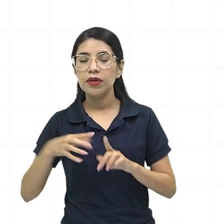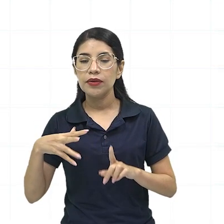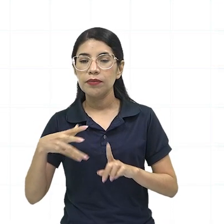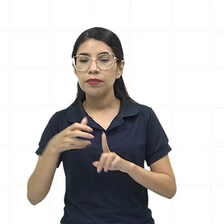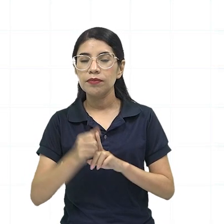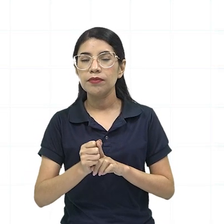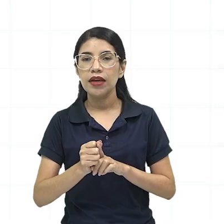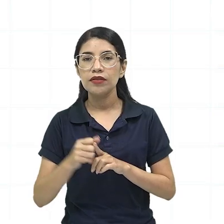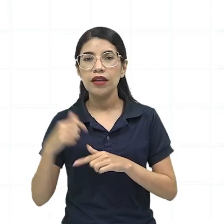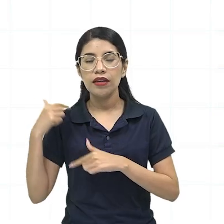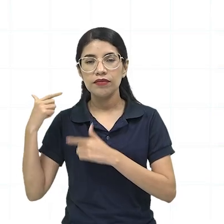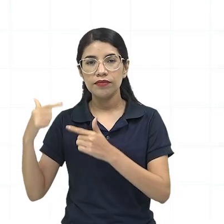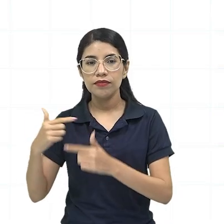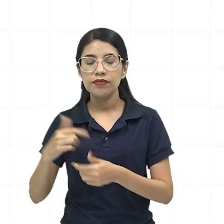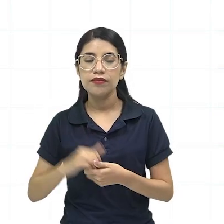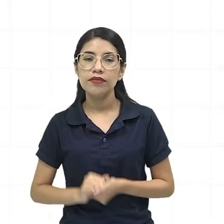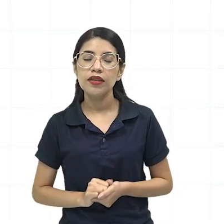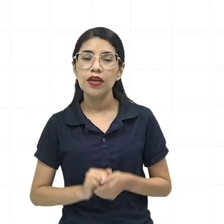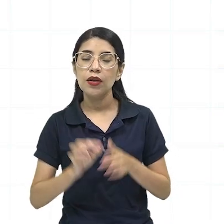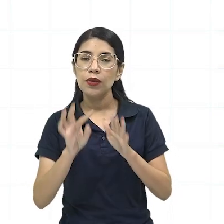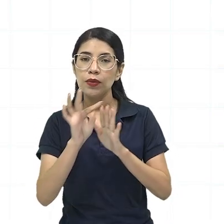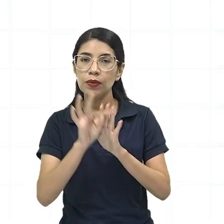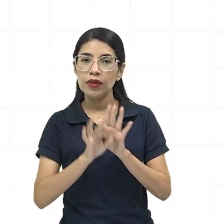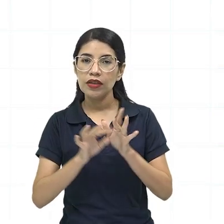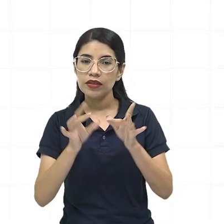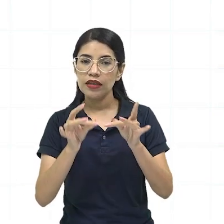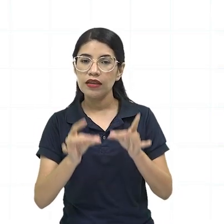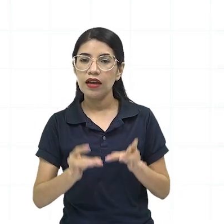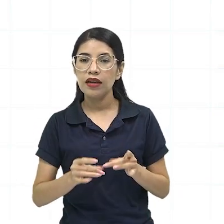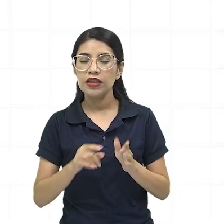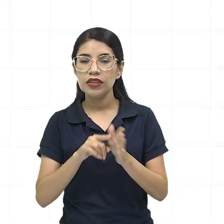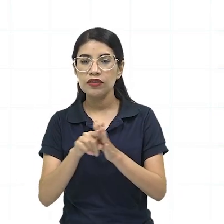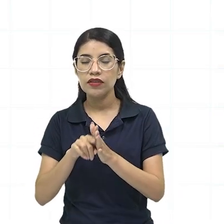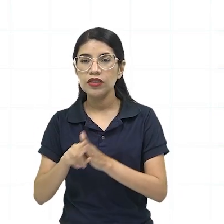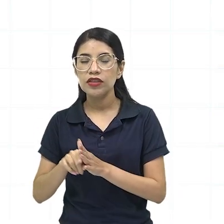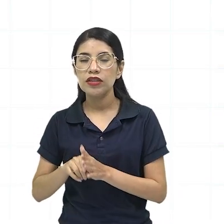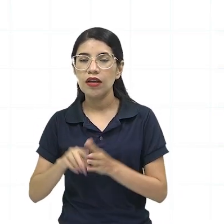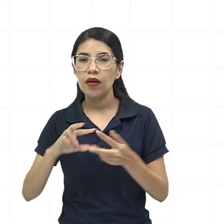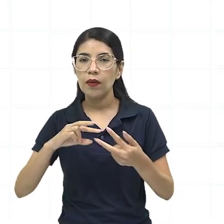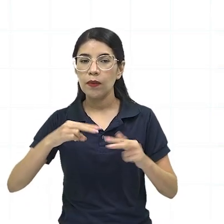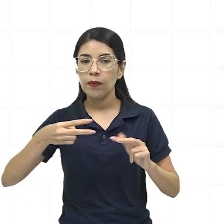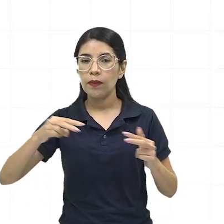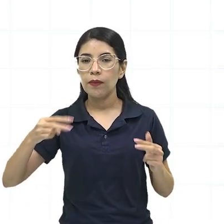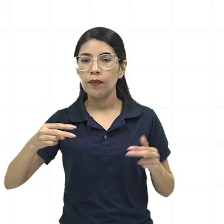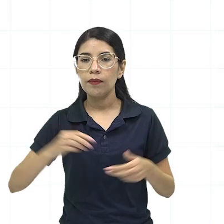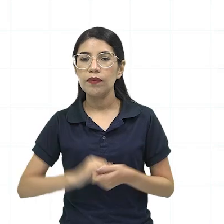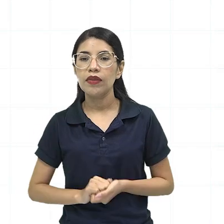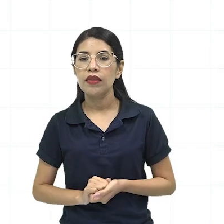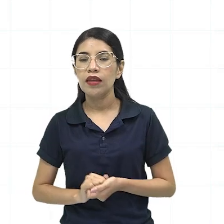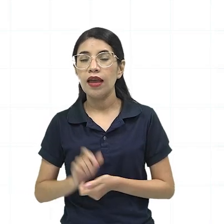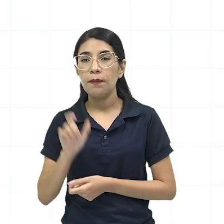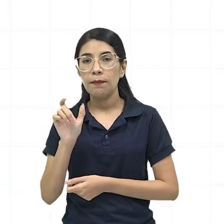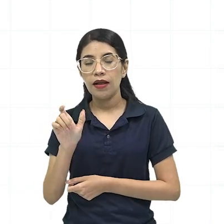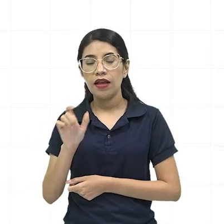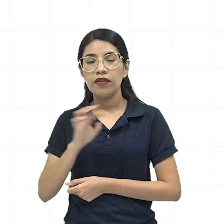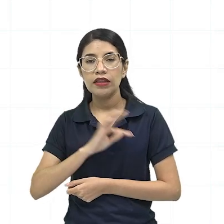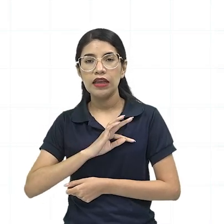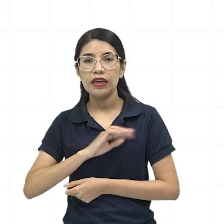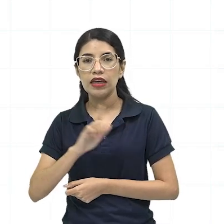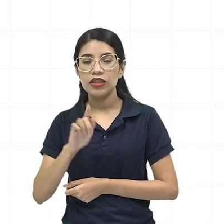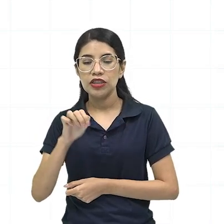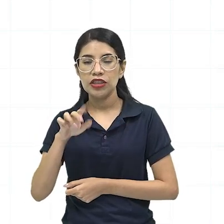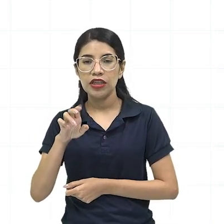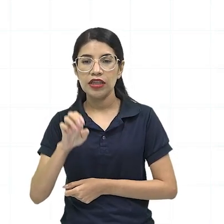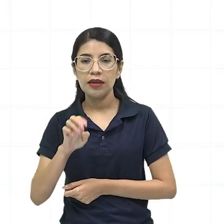humana. Então, ao longo do texto, investigaremos mutações genéticas específicas, como o gene, olha aí, utilizando o vocabulário técnico,